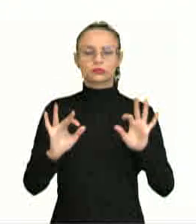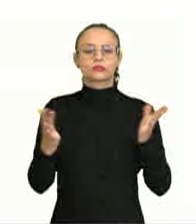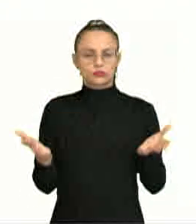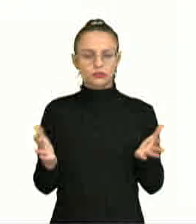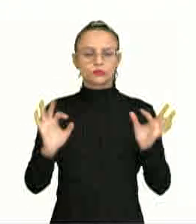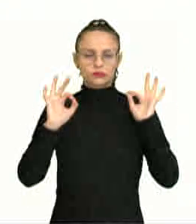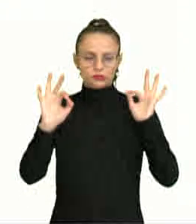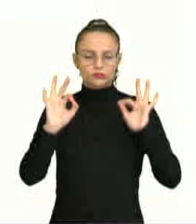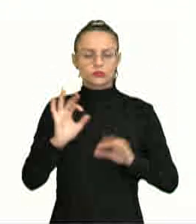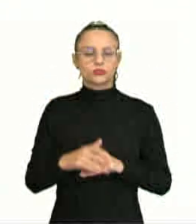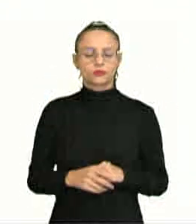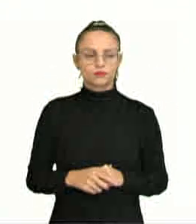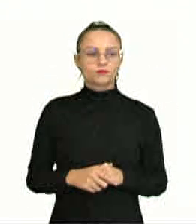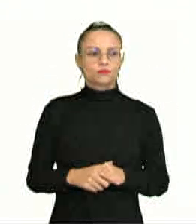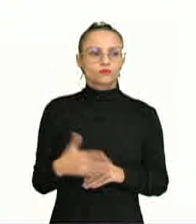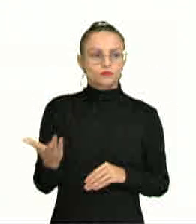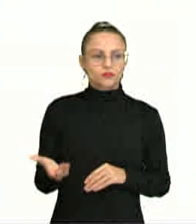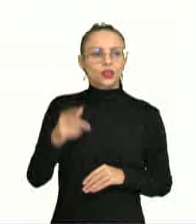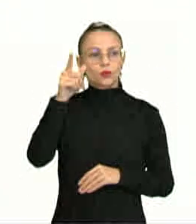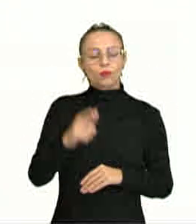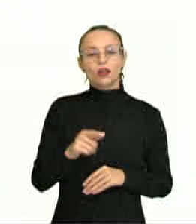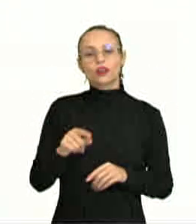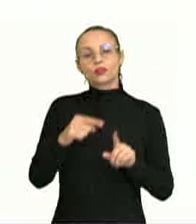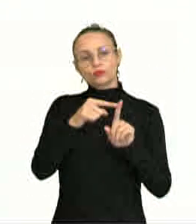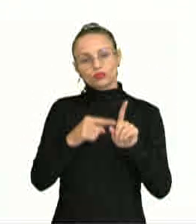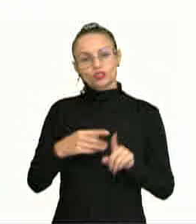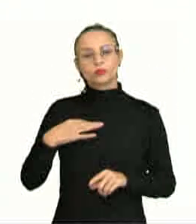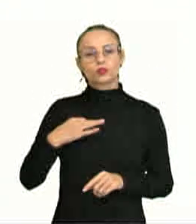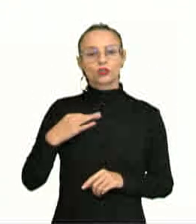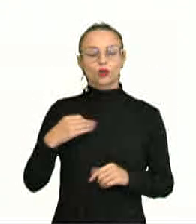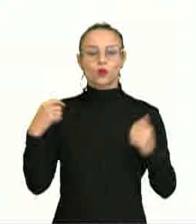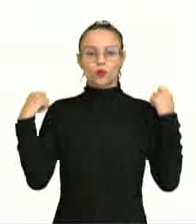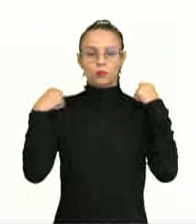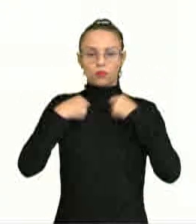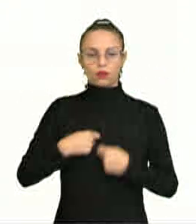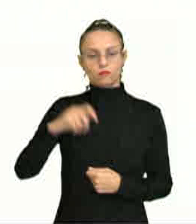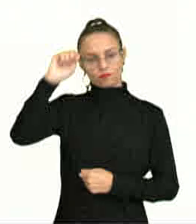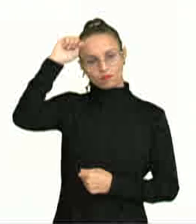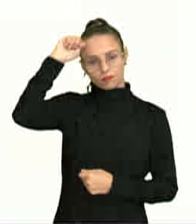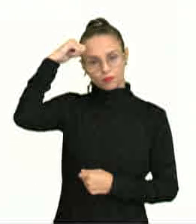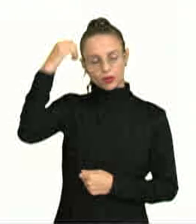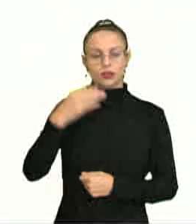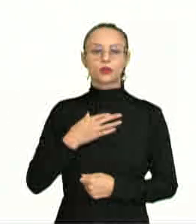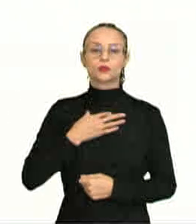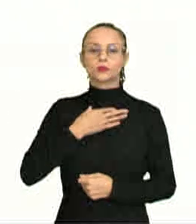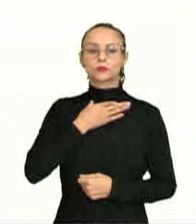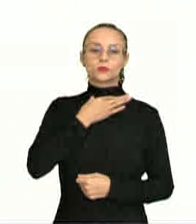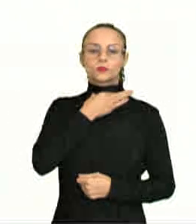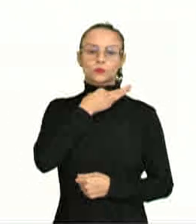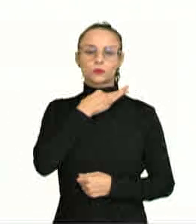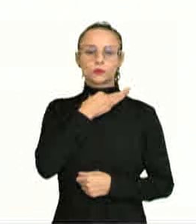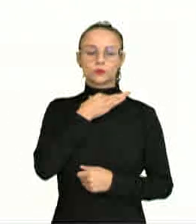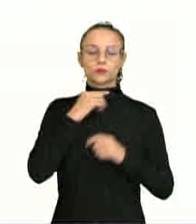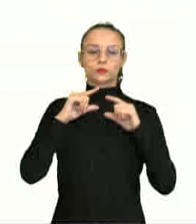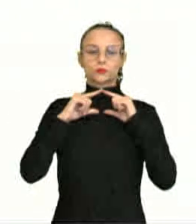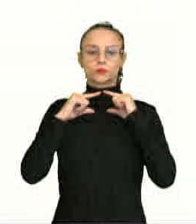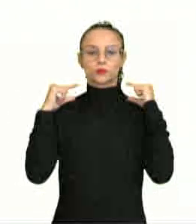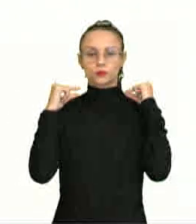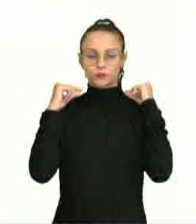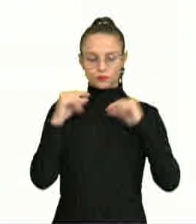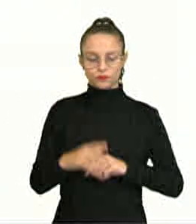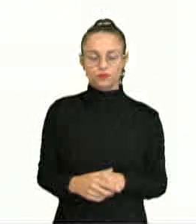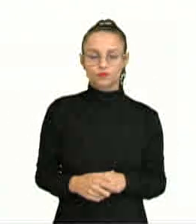costura. Então, black tie é um tipo de smoking, né, aquele terno todo preto, né, com branco, gravatinha